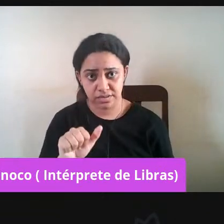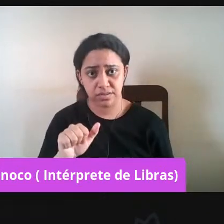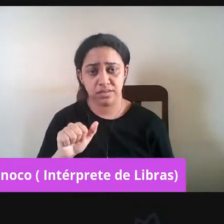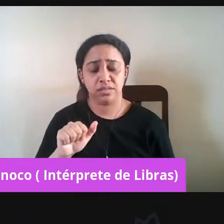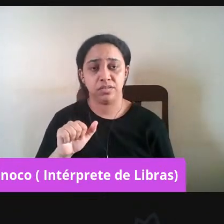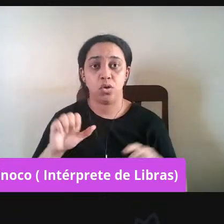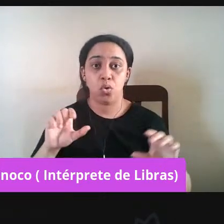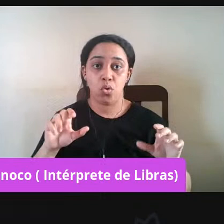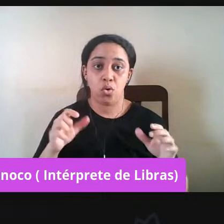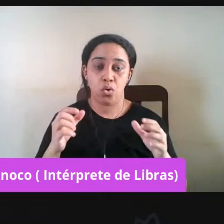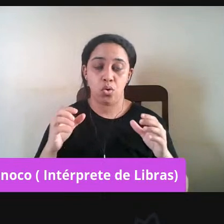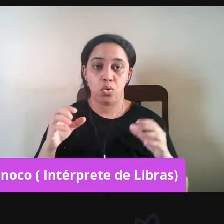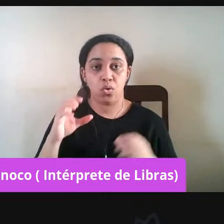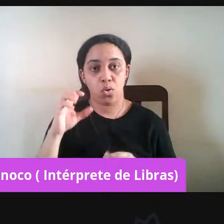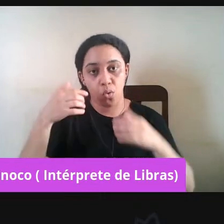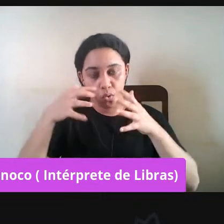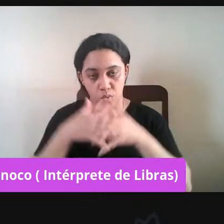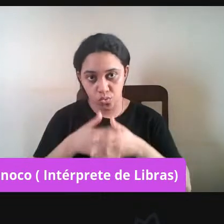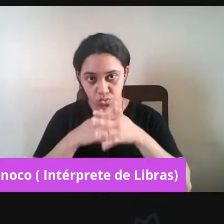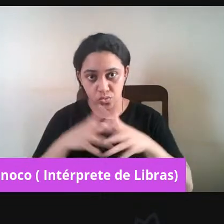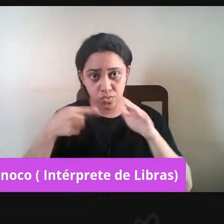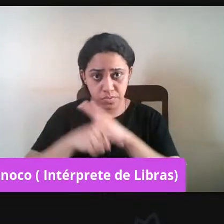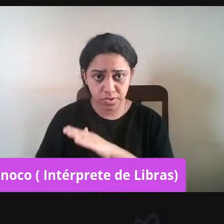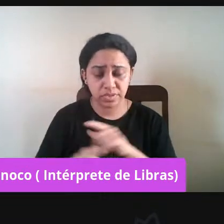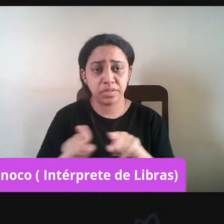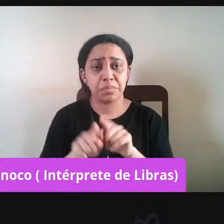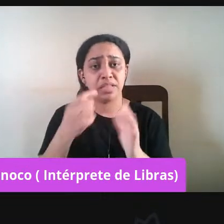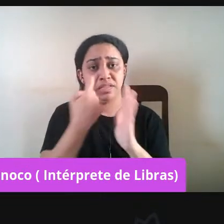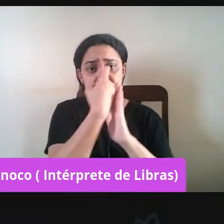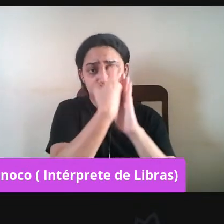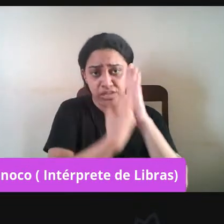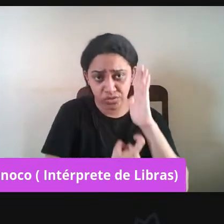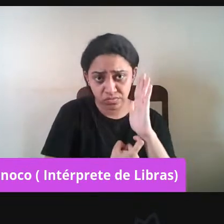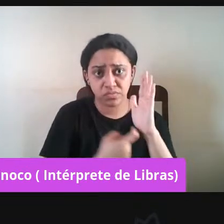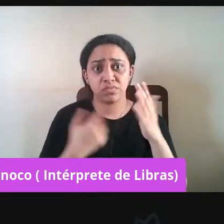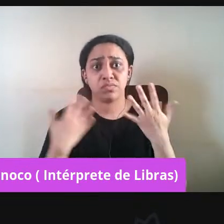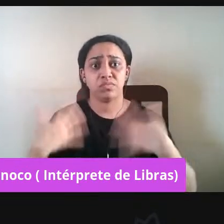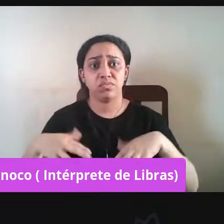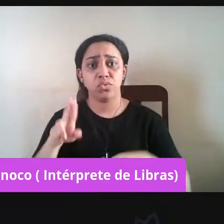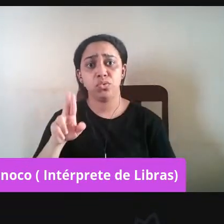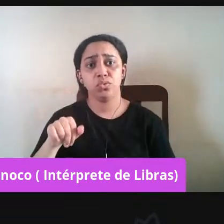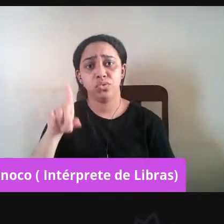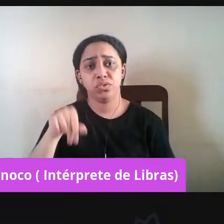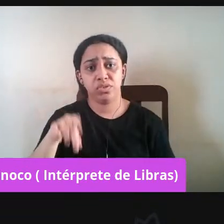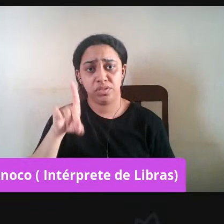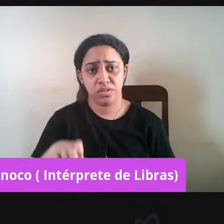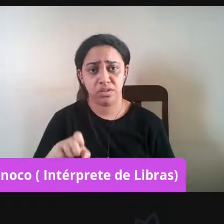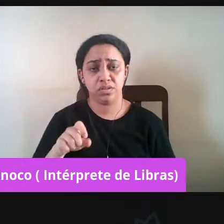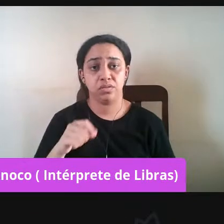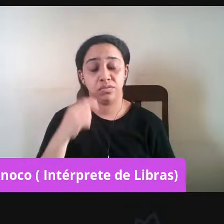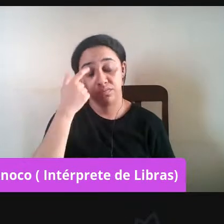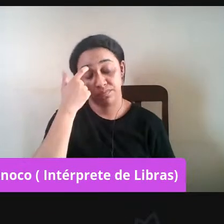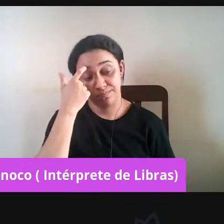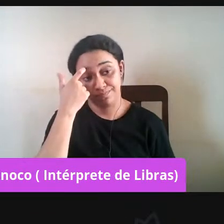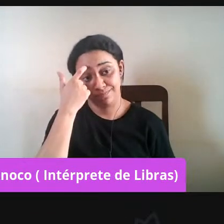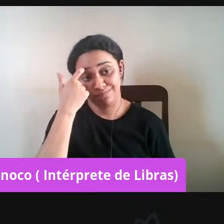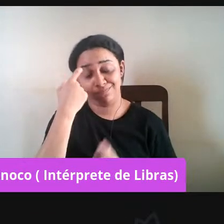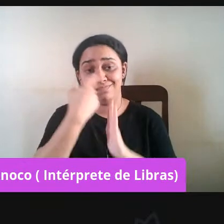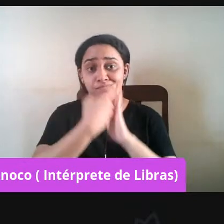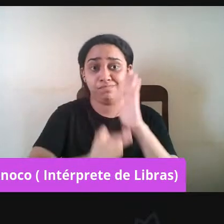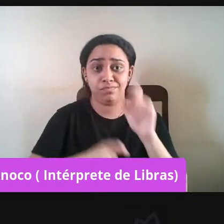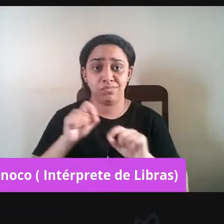complexas e as textuais, onde se inserem as unidades fraseológicas, pois se caracterizam por ter seu significado derivado